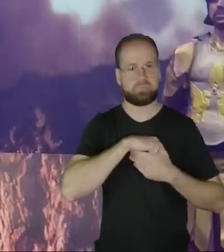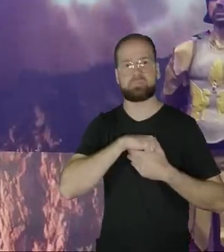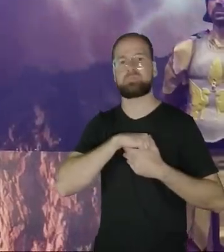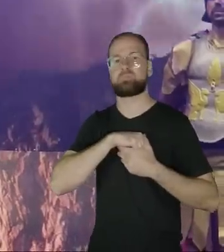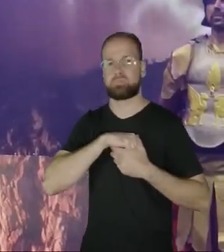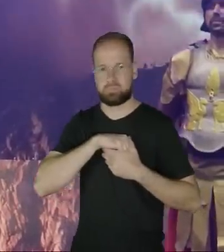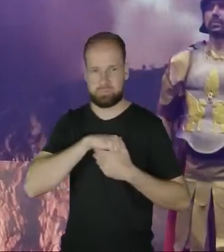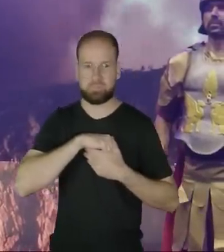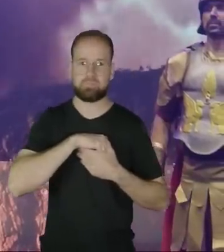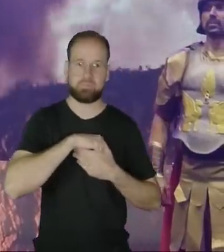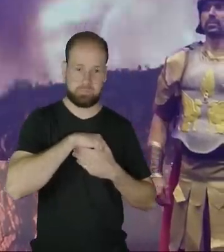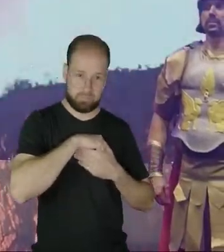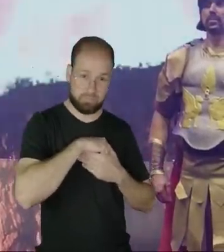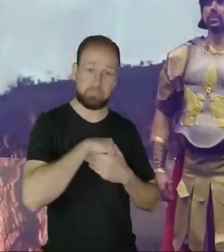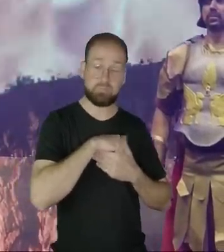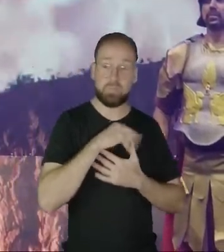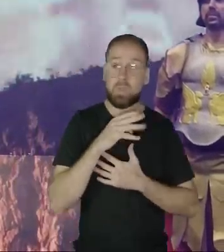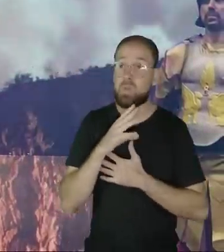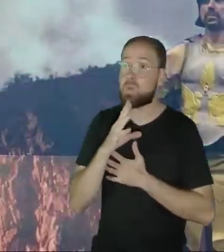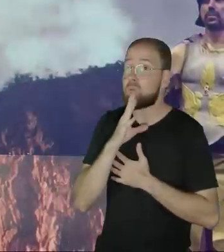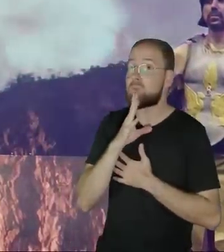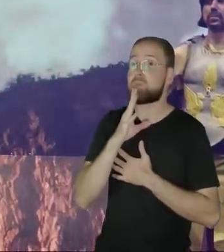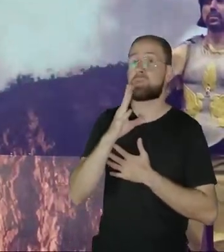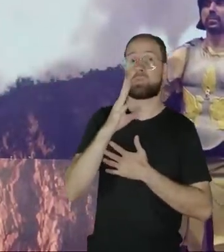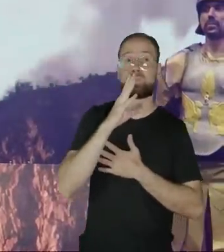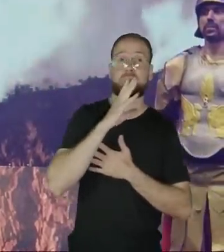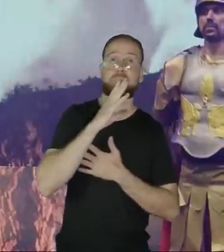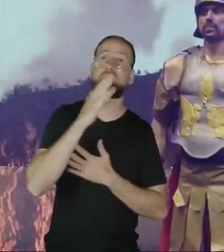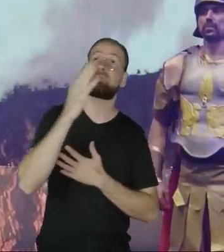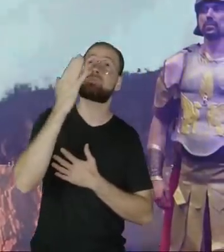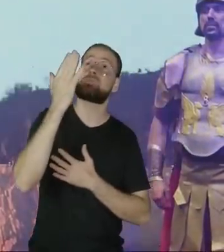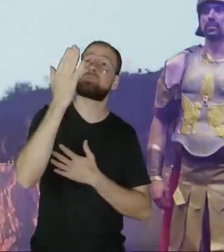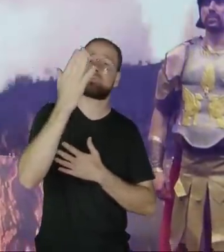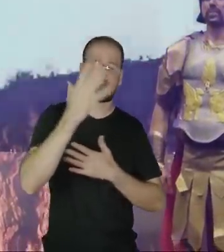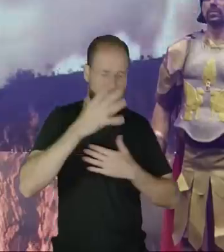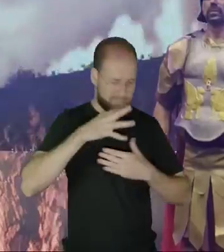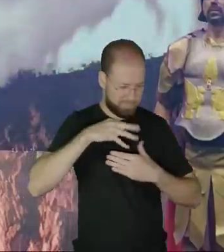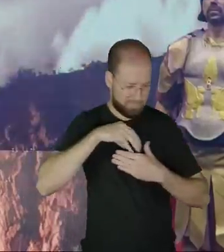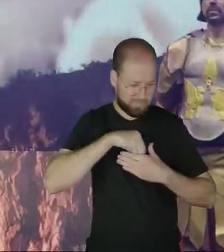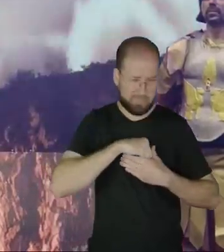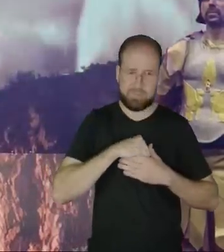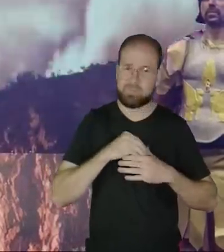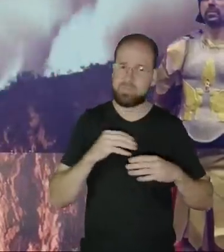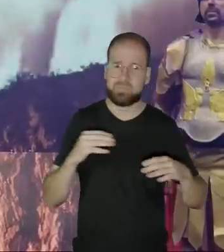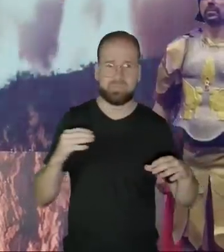te conhecer por dentro,